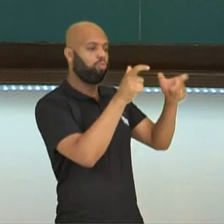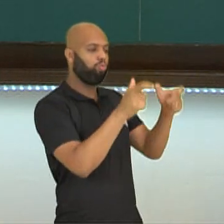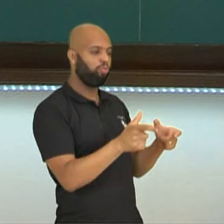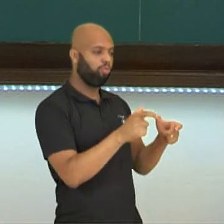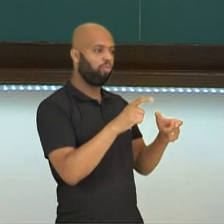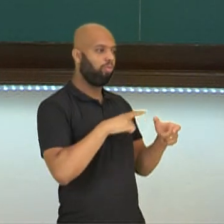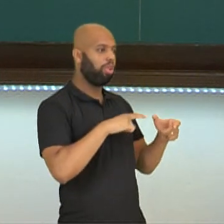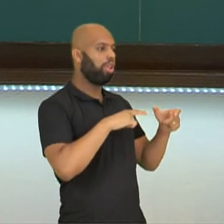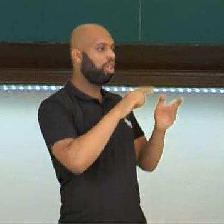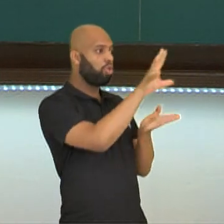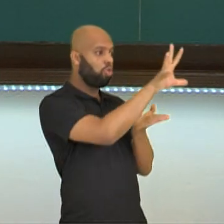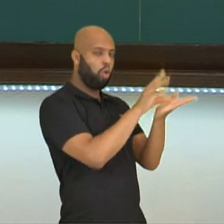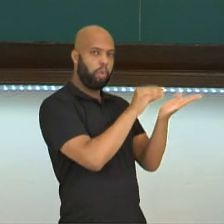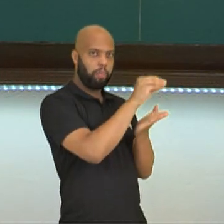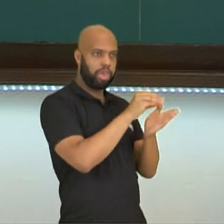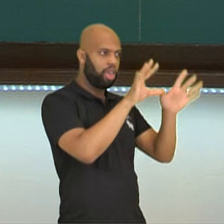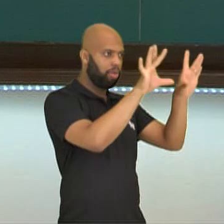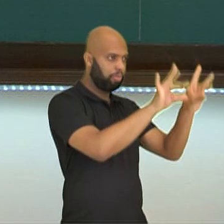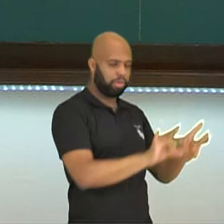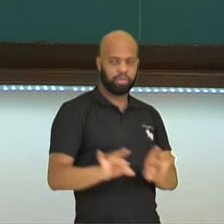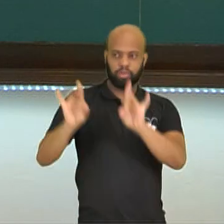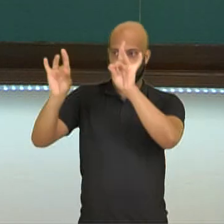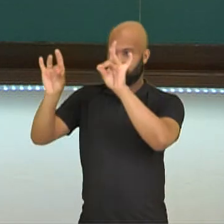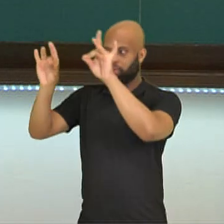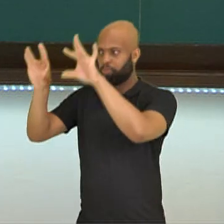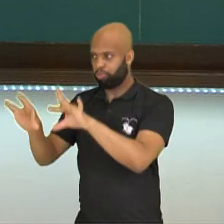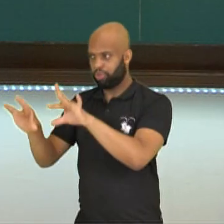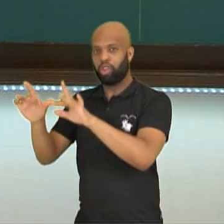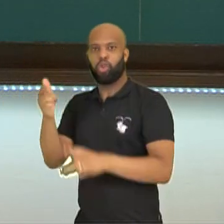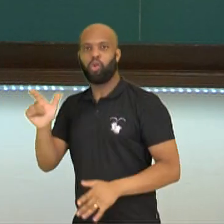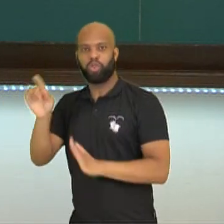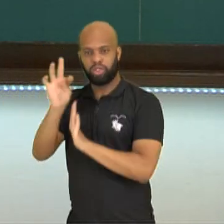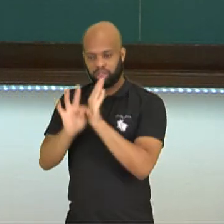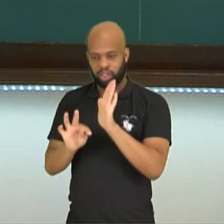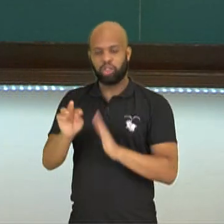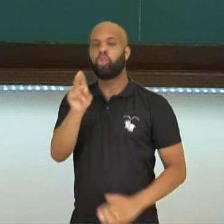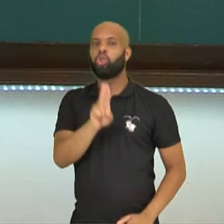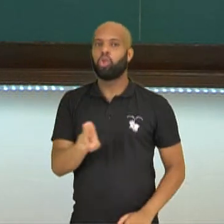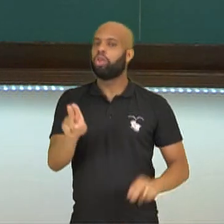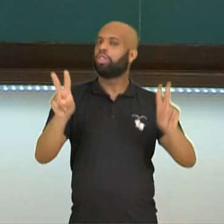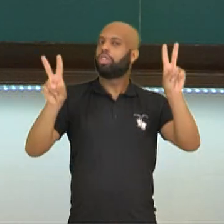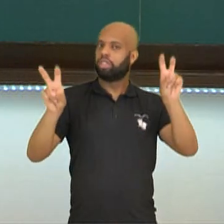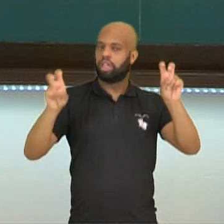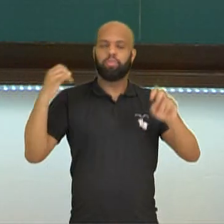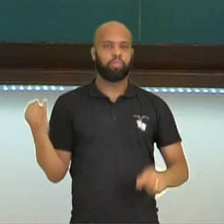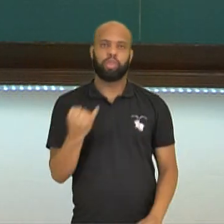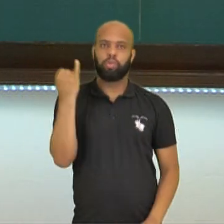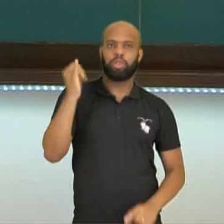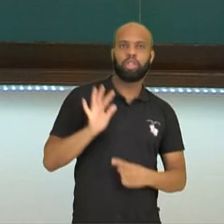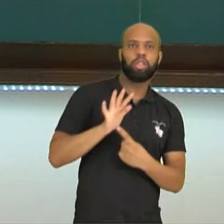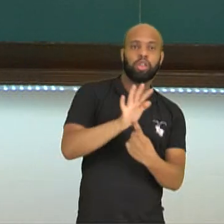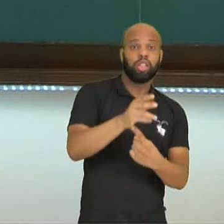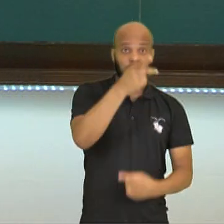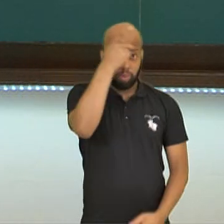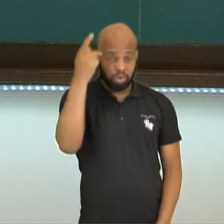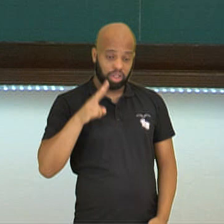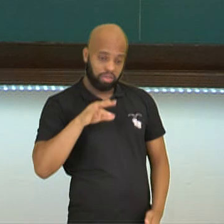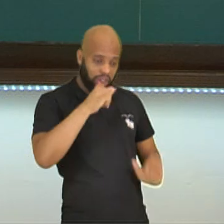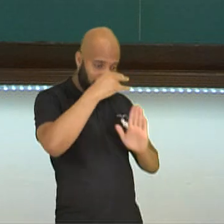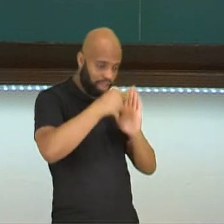local e transporta para um outro texto, é necessário que você utilize as aspas para demonstrar ao